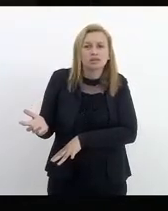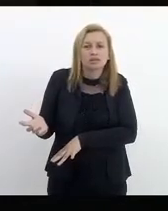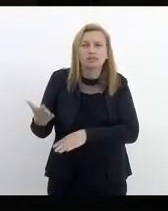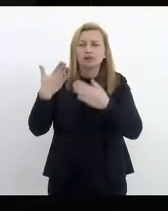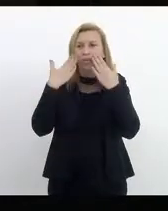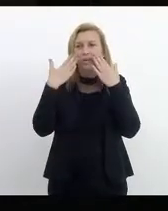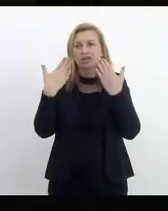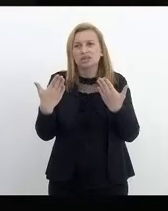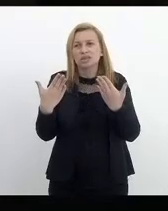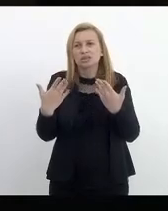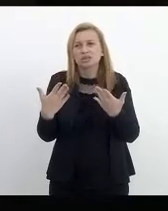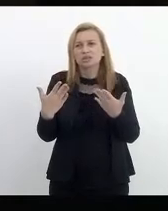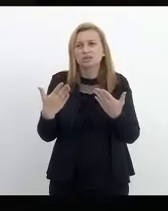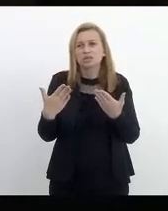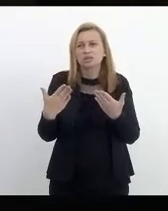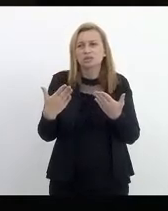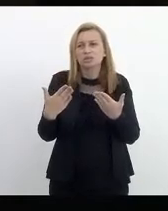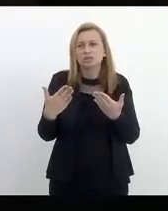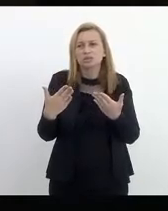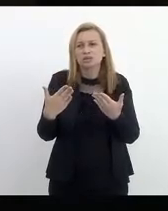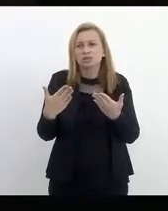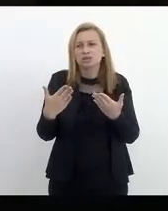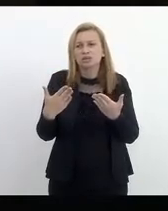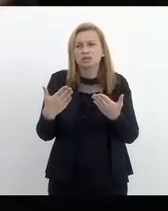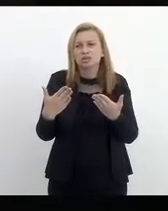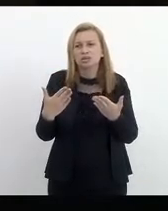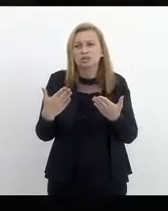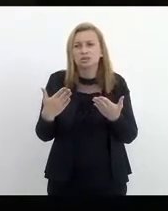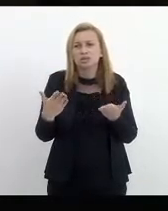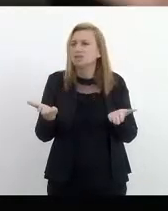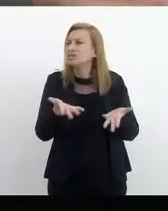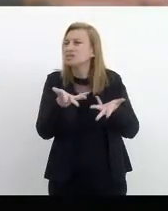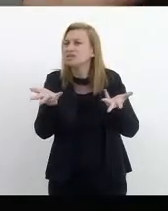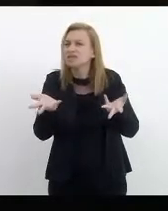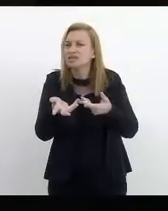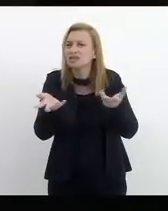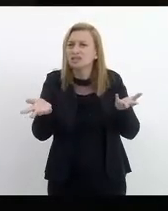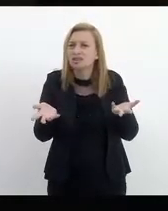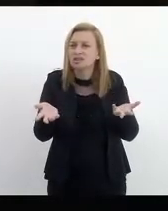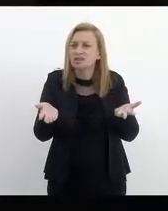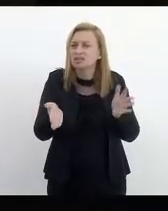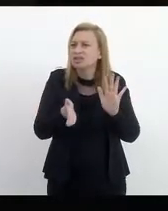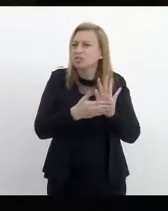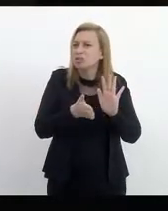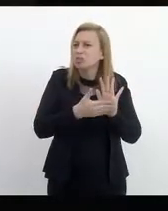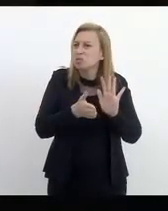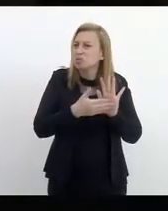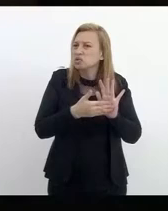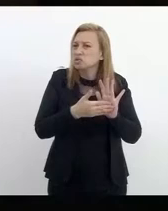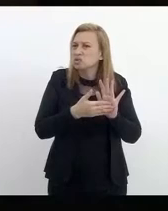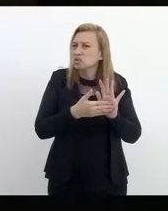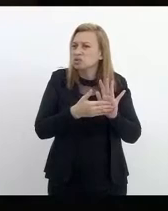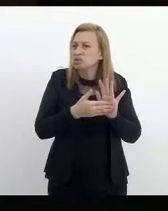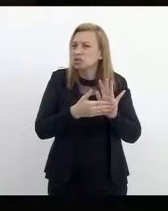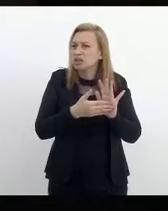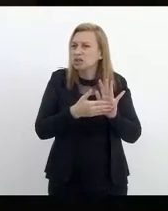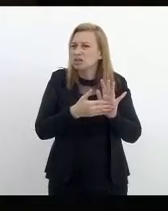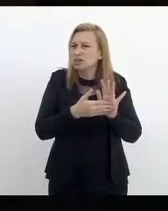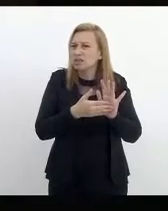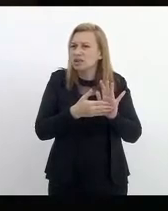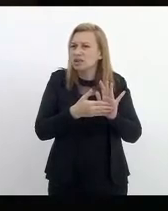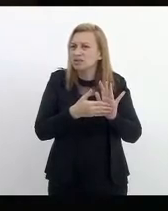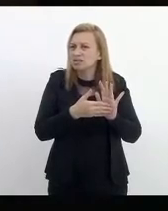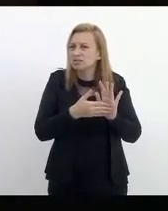apresentação e e dessas dessas propostas que estão sendo feito